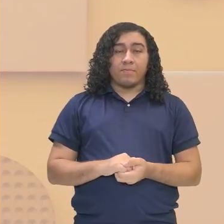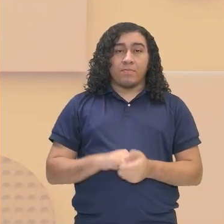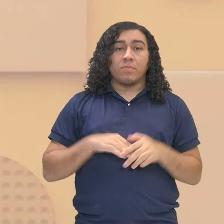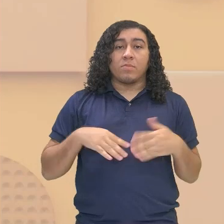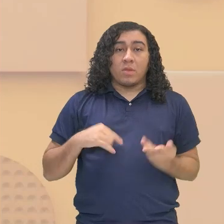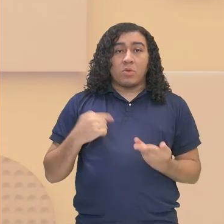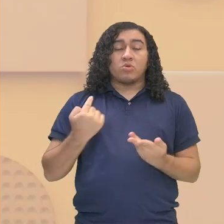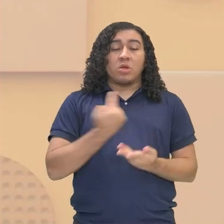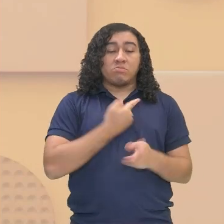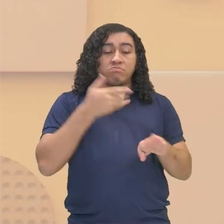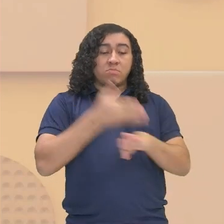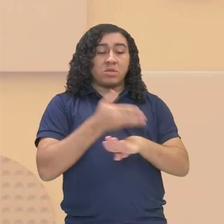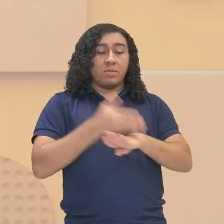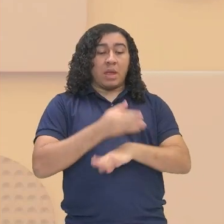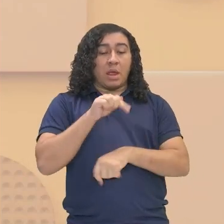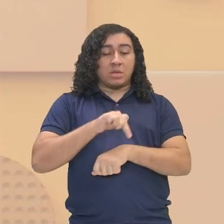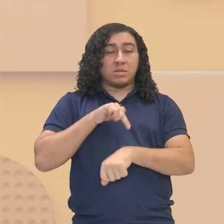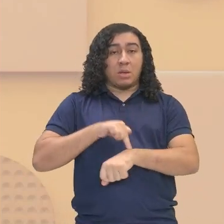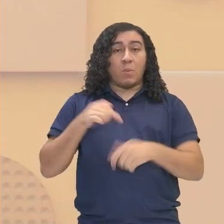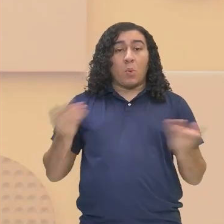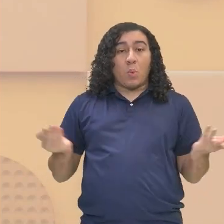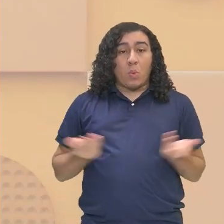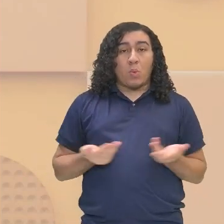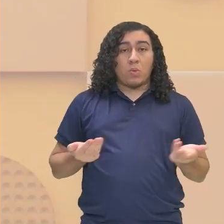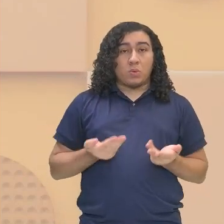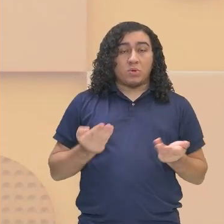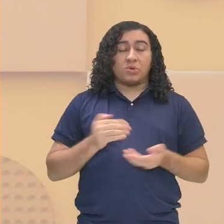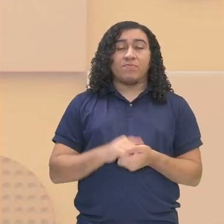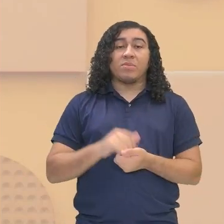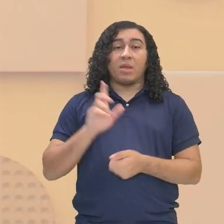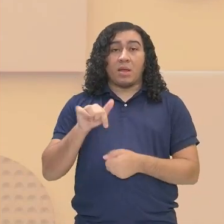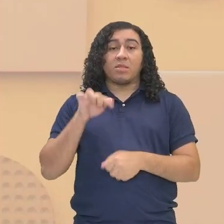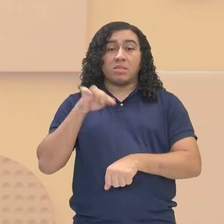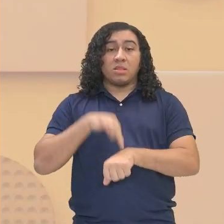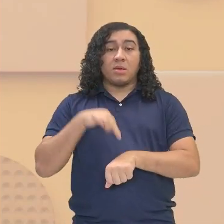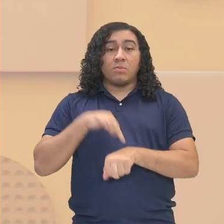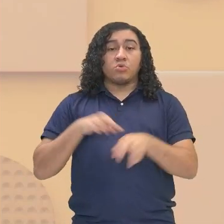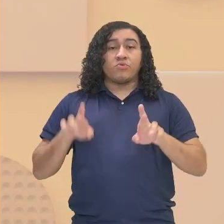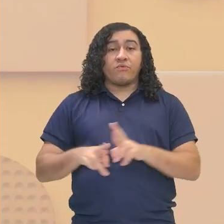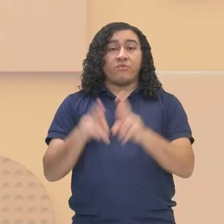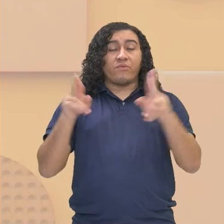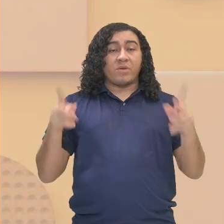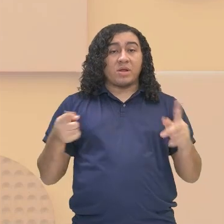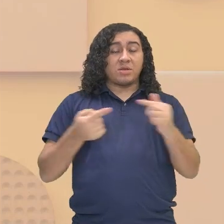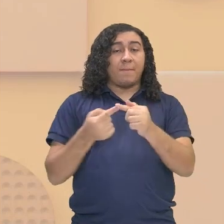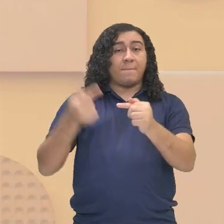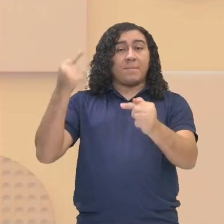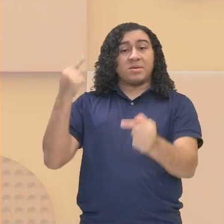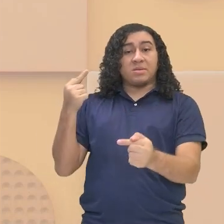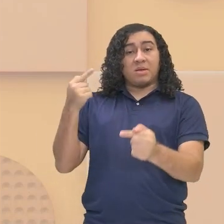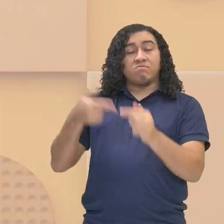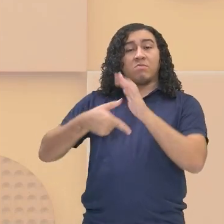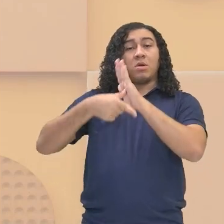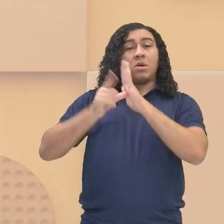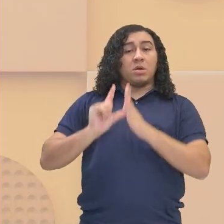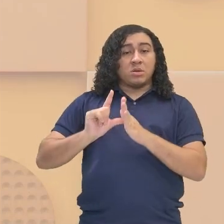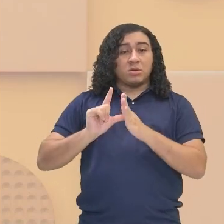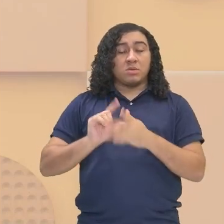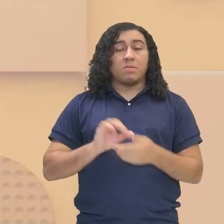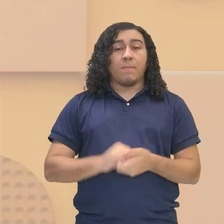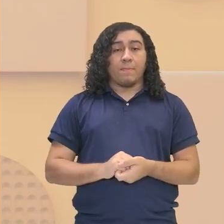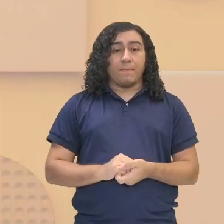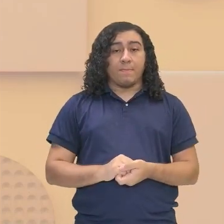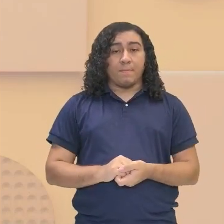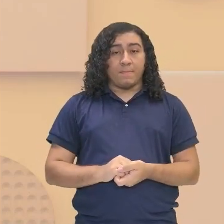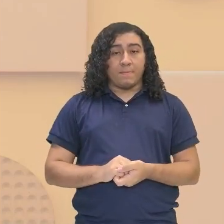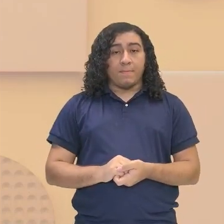então, deste tempo presente, que é um tempo diferente daqueles tempos, então, lá dos astecas, né?